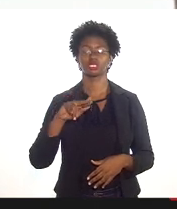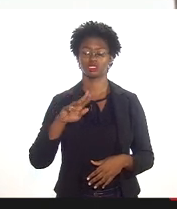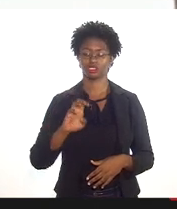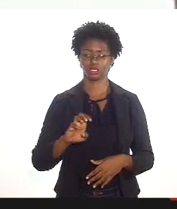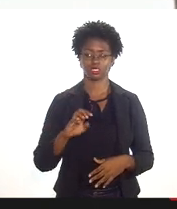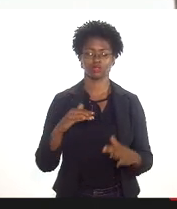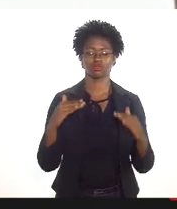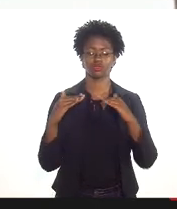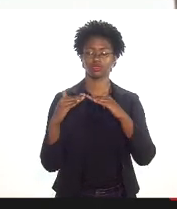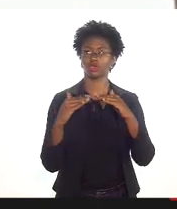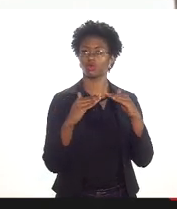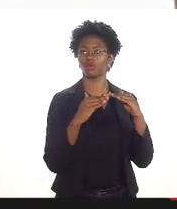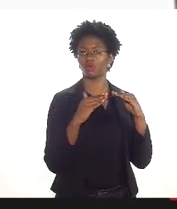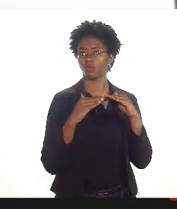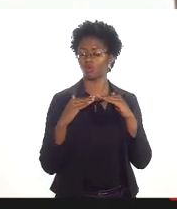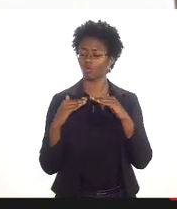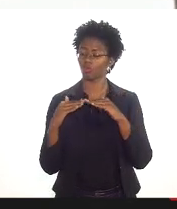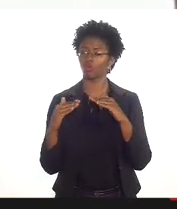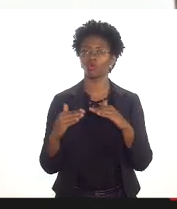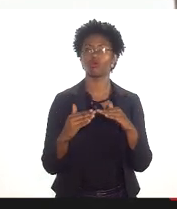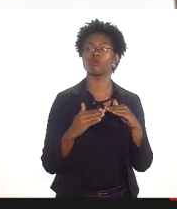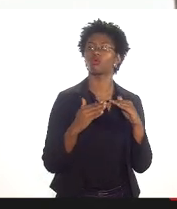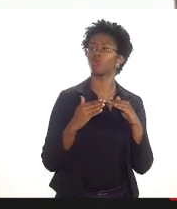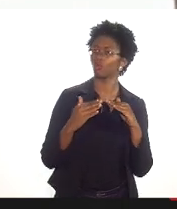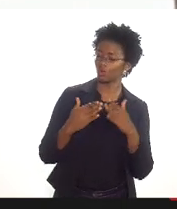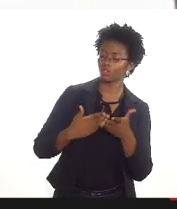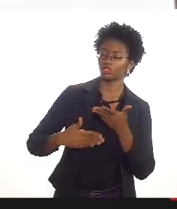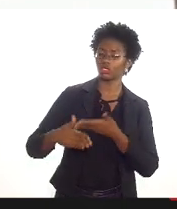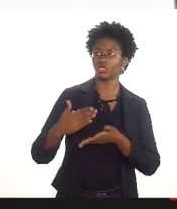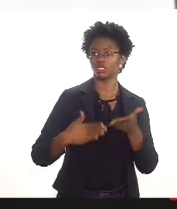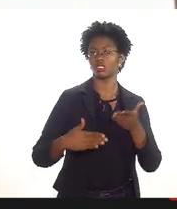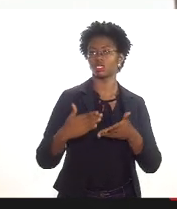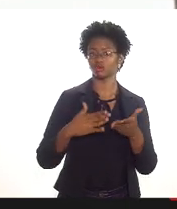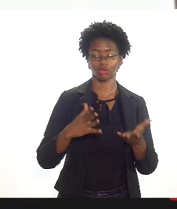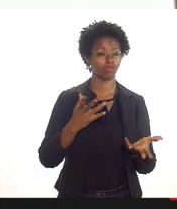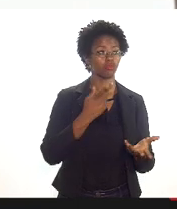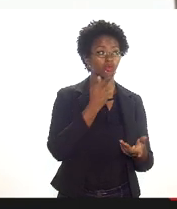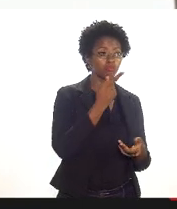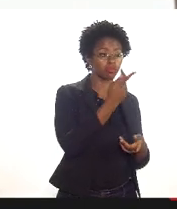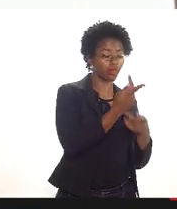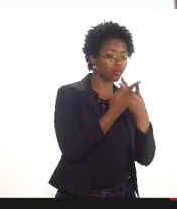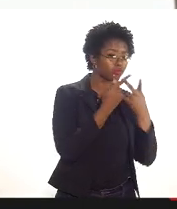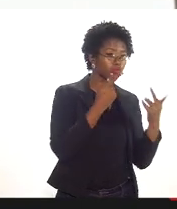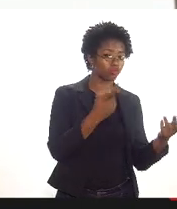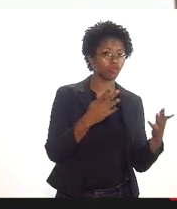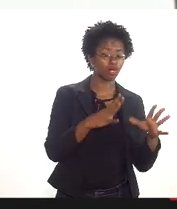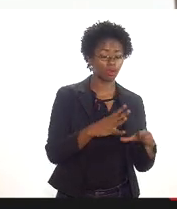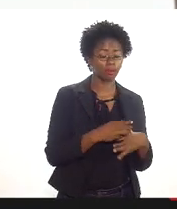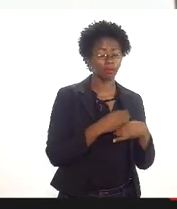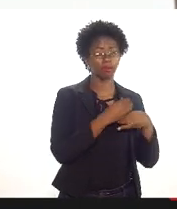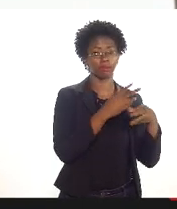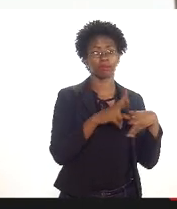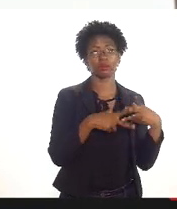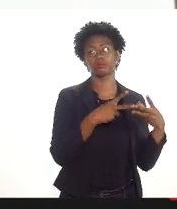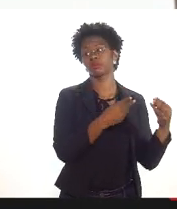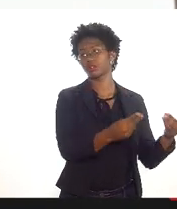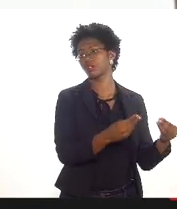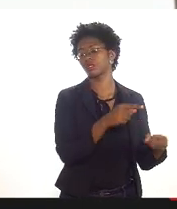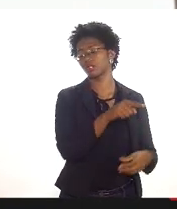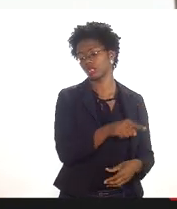os acordos de leniência, a função das delações premiadas e as devoluções aos cofres da